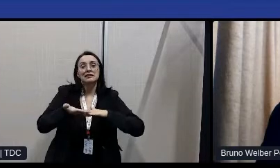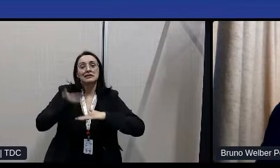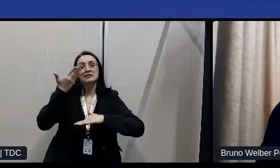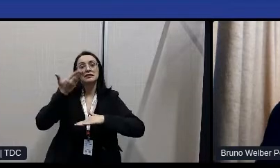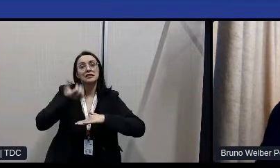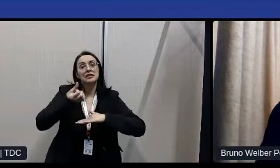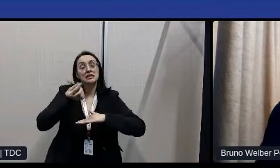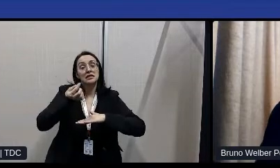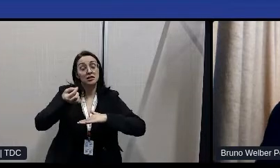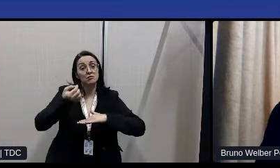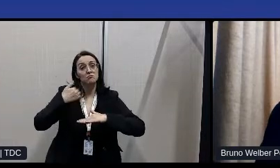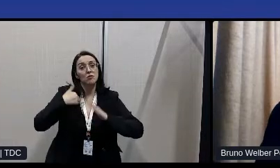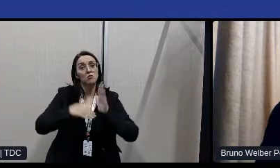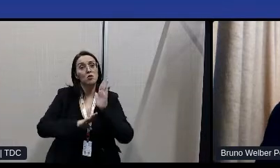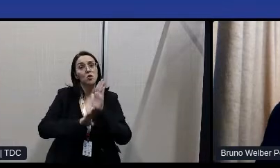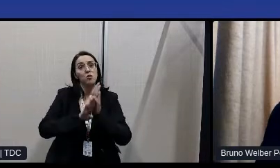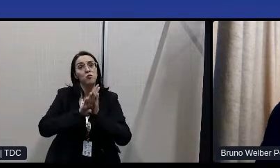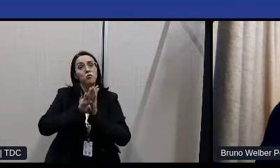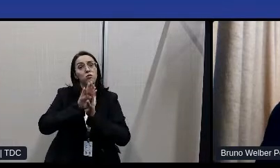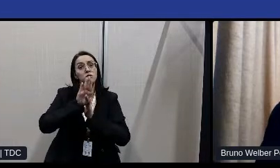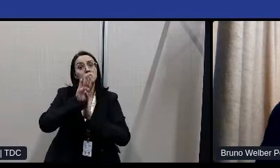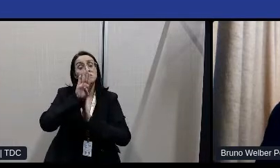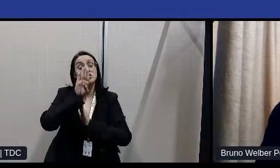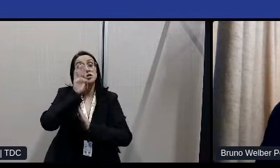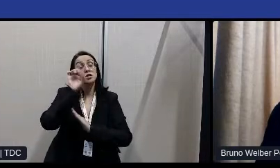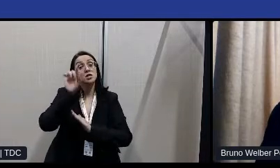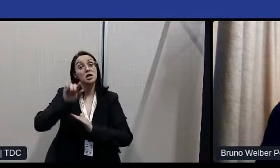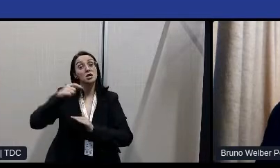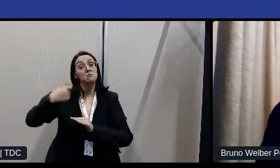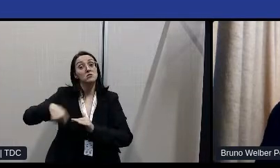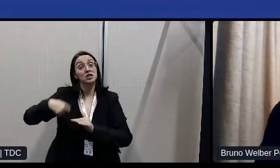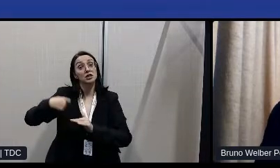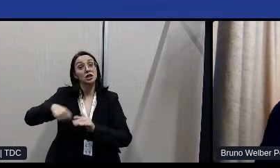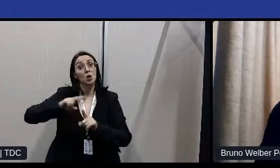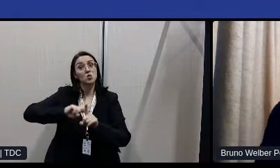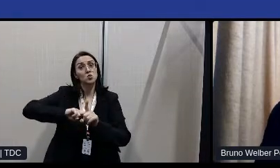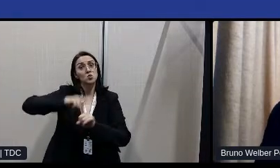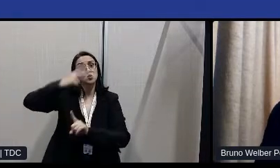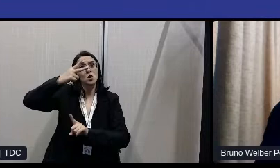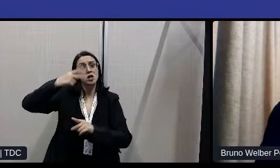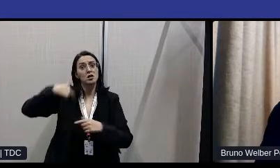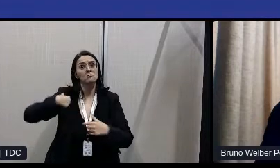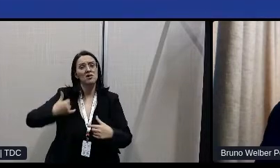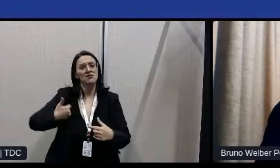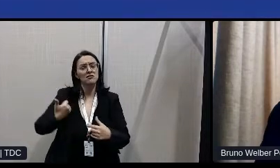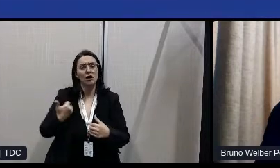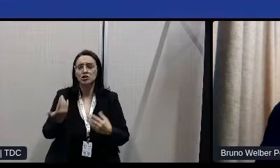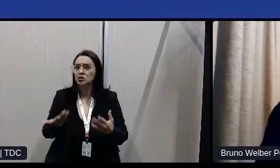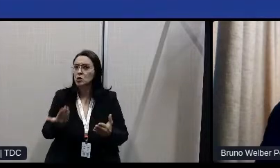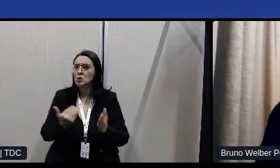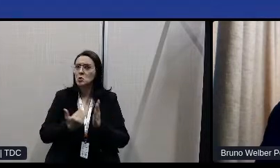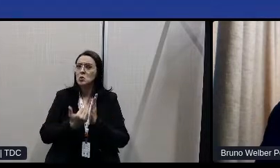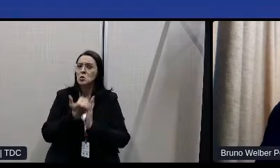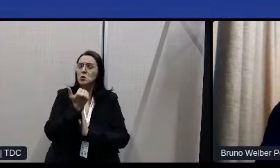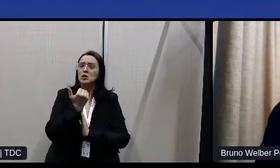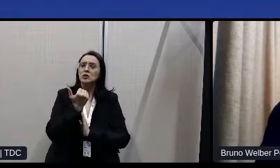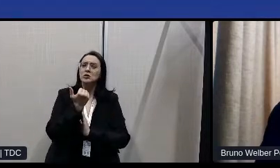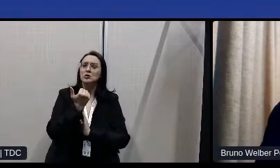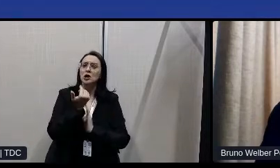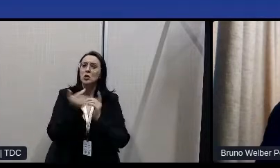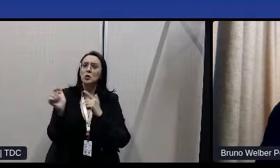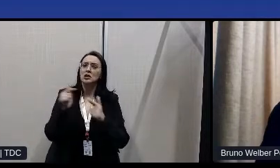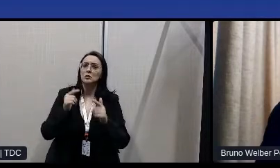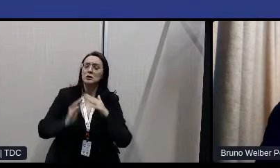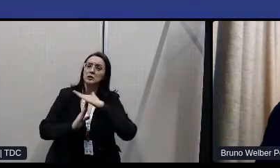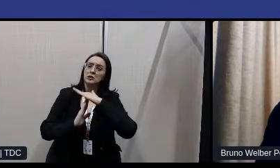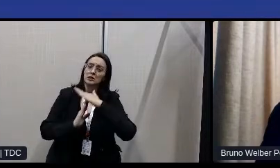crescendo, a gente entende que é um grupo que precisa de acessibilidade 2 vezes, tanto pela idade, que passa a ter ali algumas outras